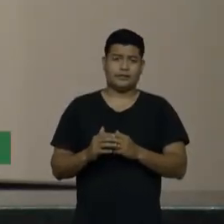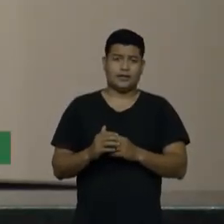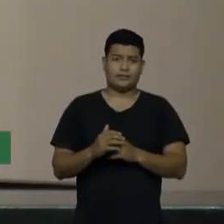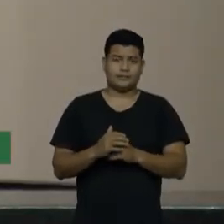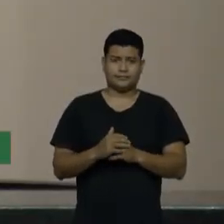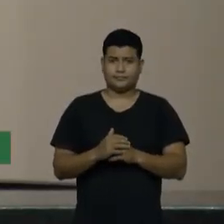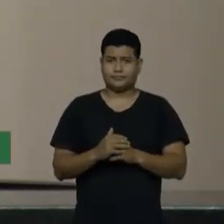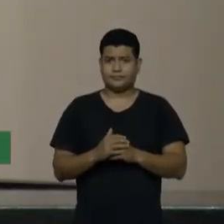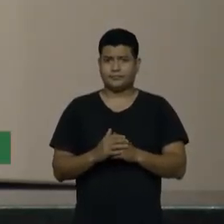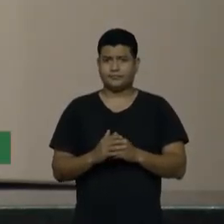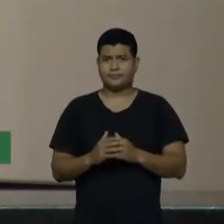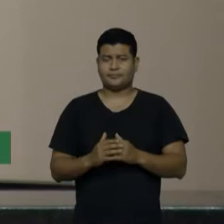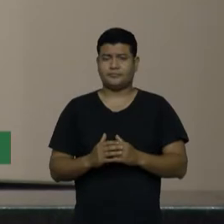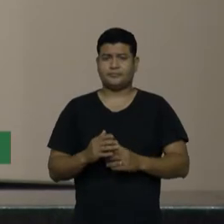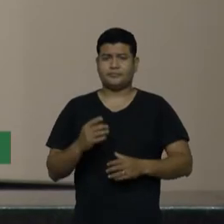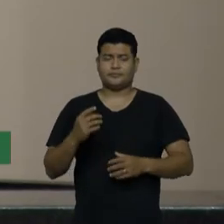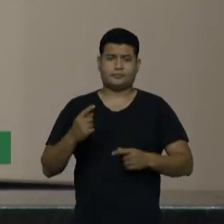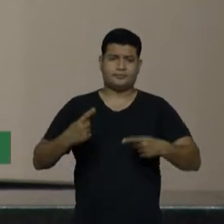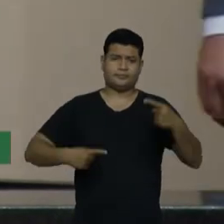discussão.